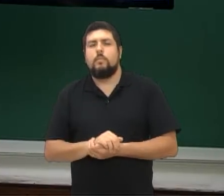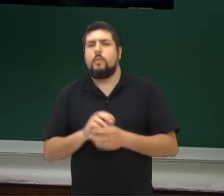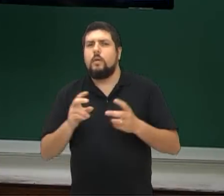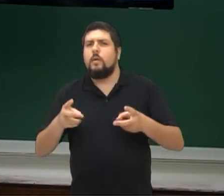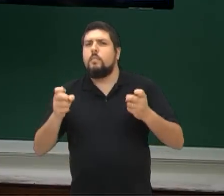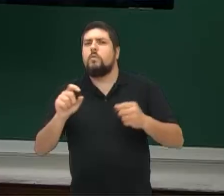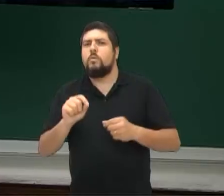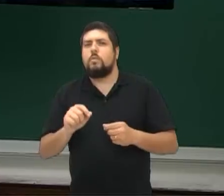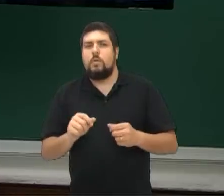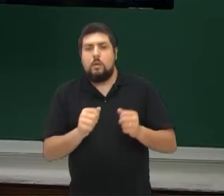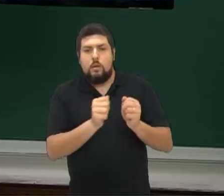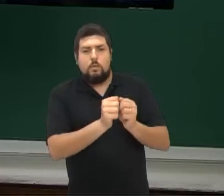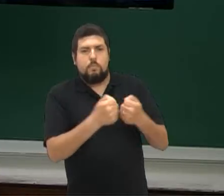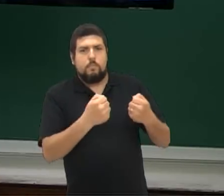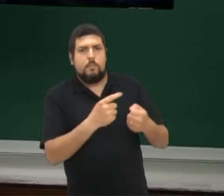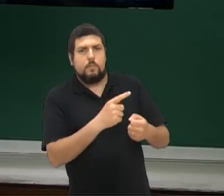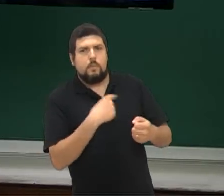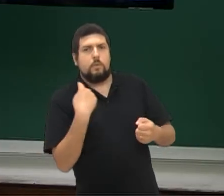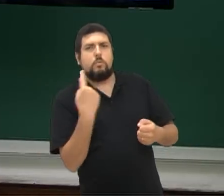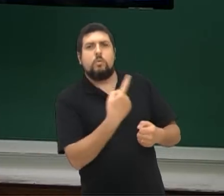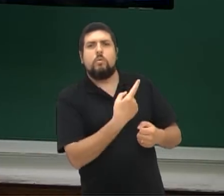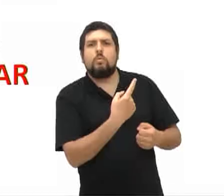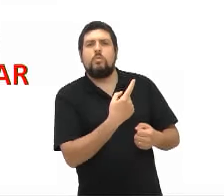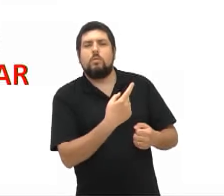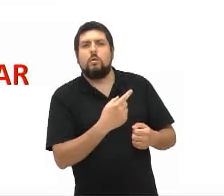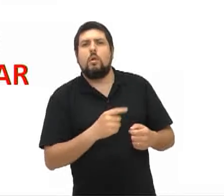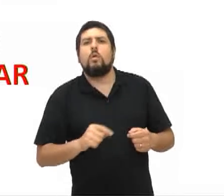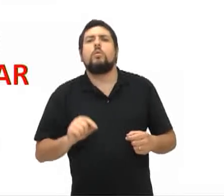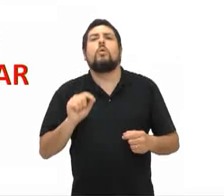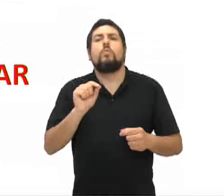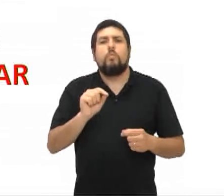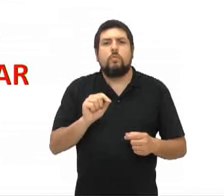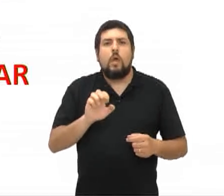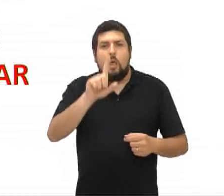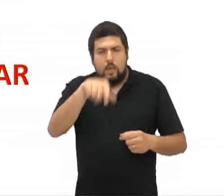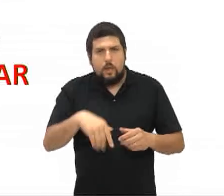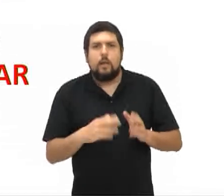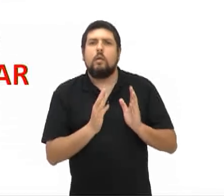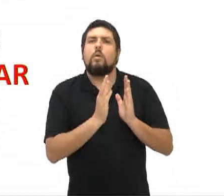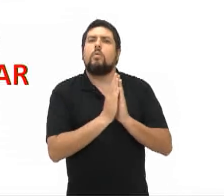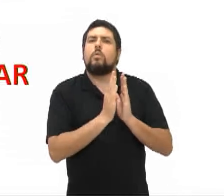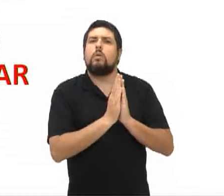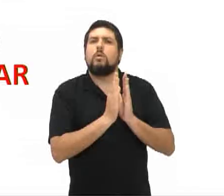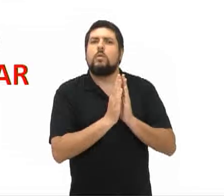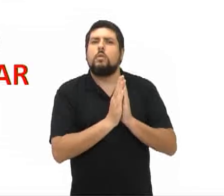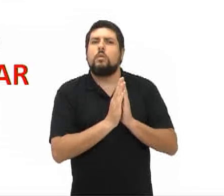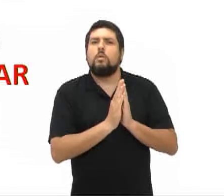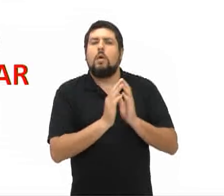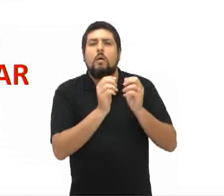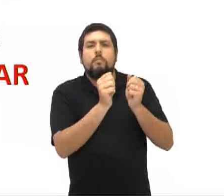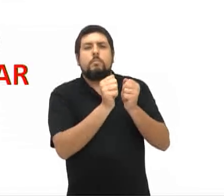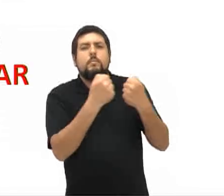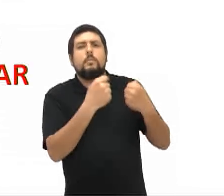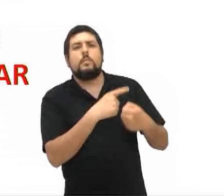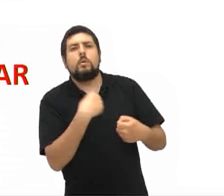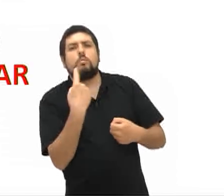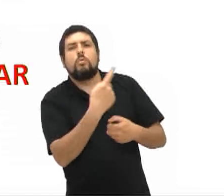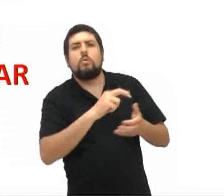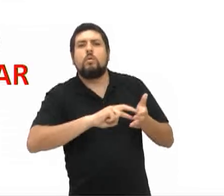aqui. Pão nosso de cada dia. A intertextualidade do Pai Nosso. Pão nosso de cada dia é o do Pai Nosso, não é